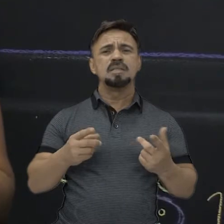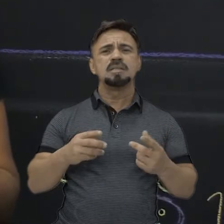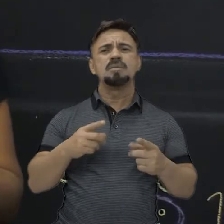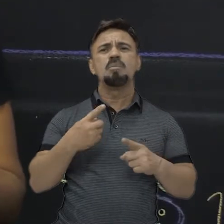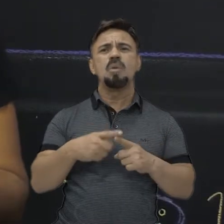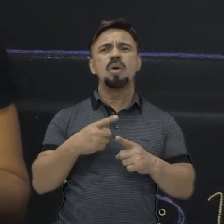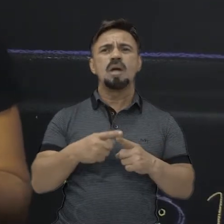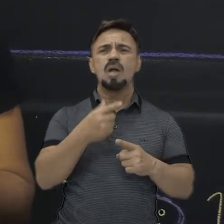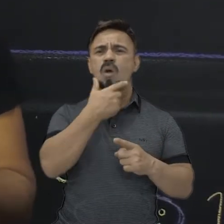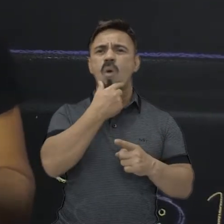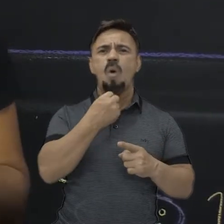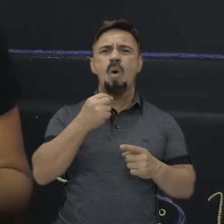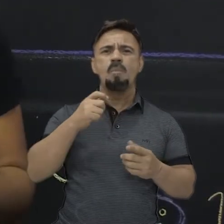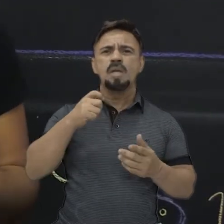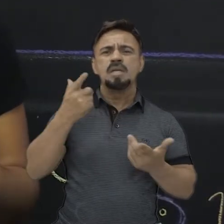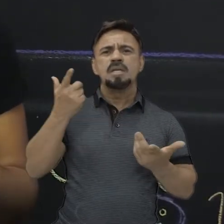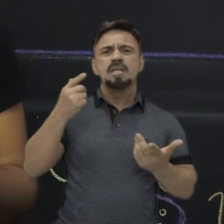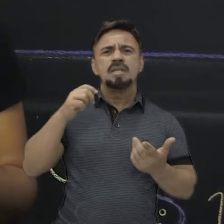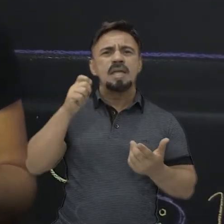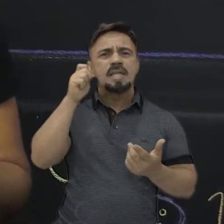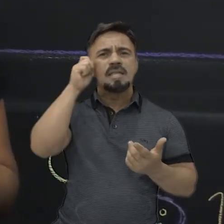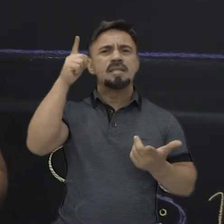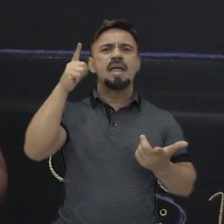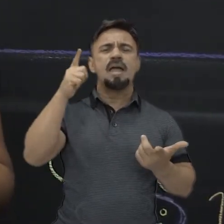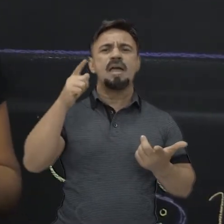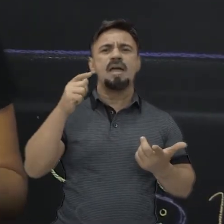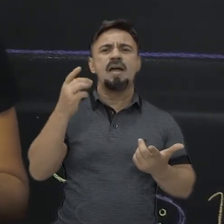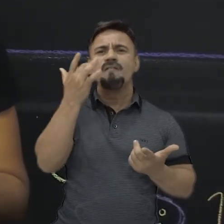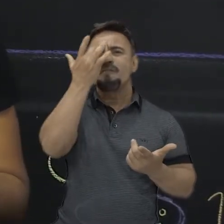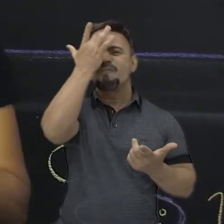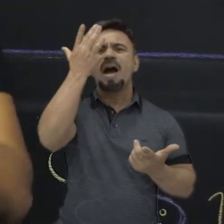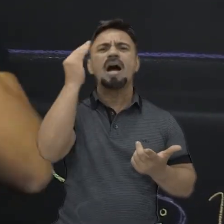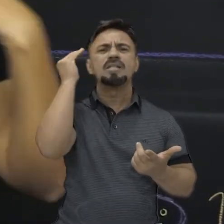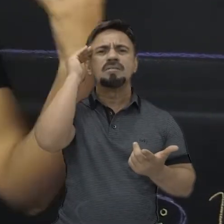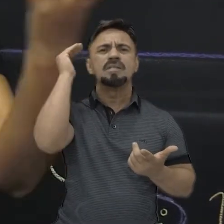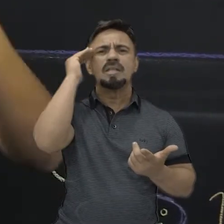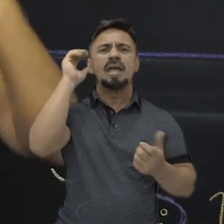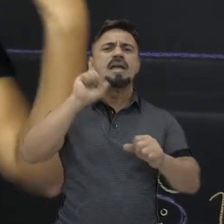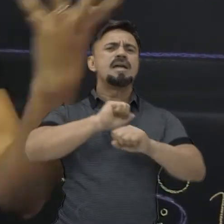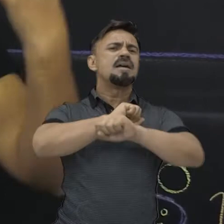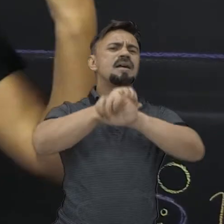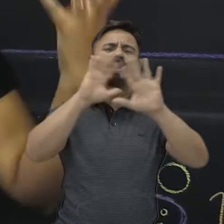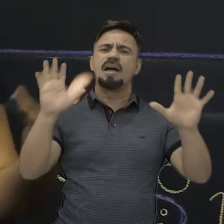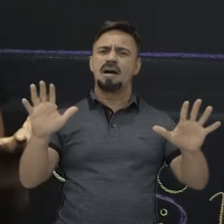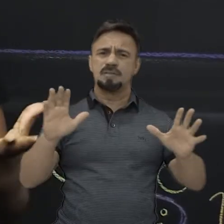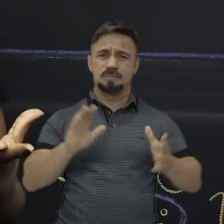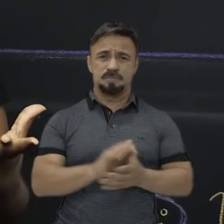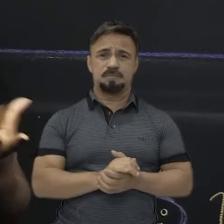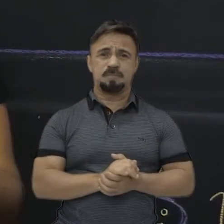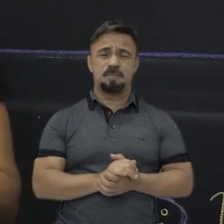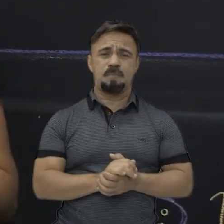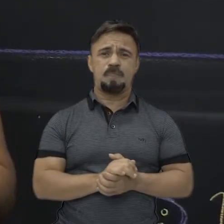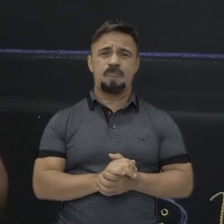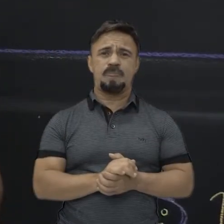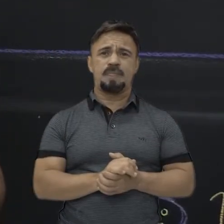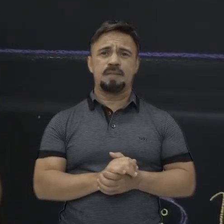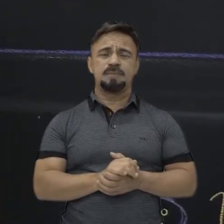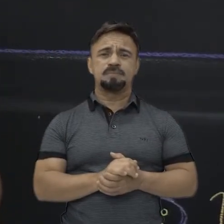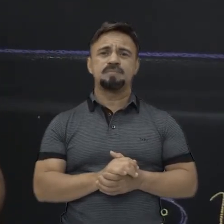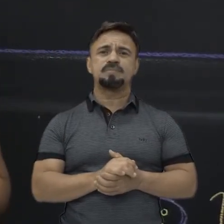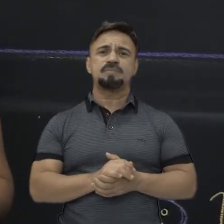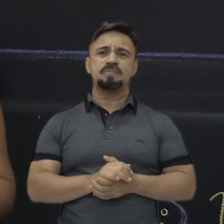Porque ele seguia ideias muito intuitivas, fáceis de serem entendidas, que caíram no senso comum e ainda são